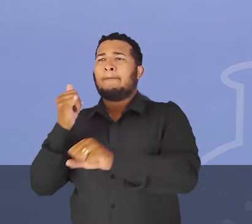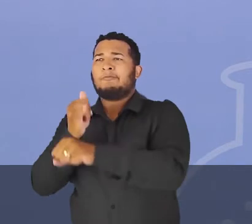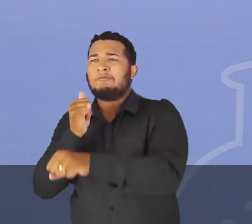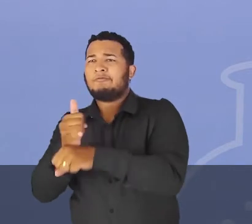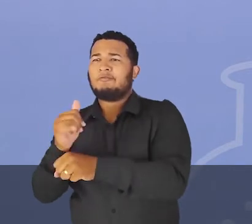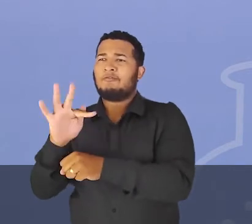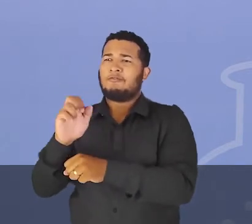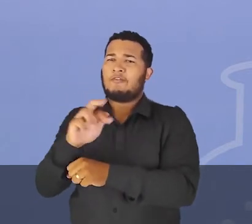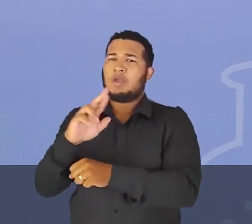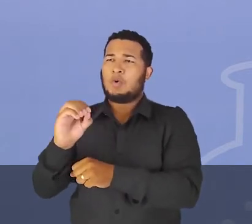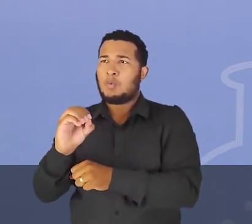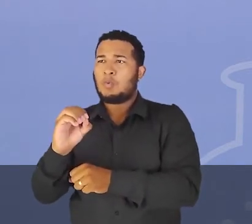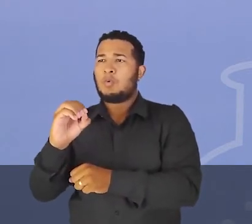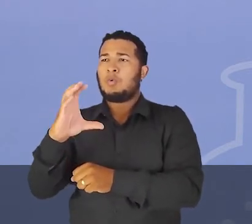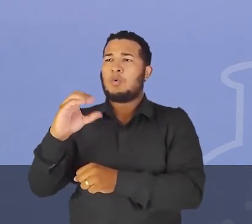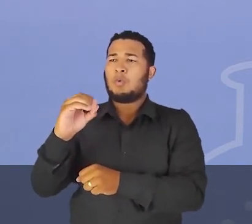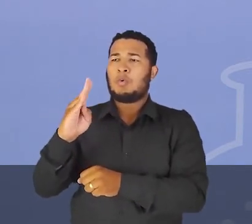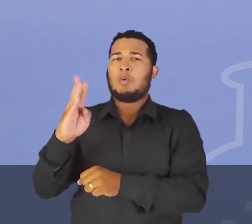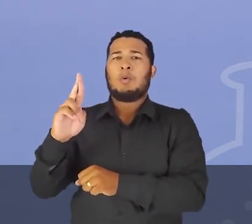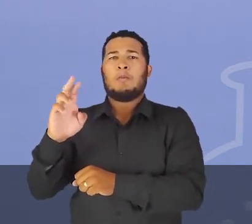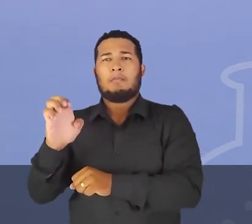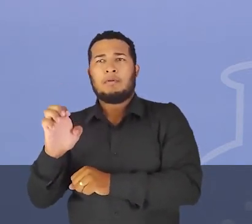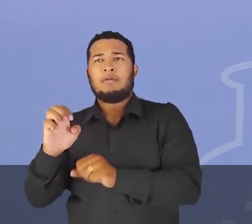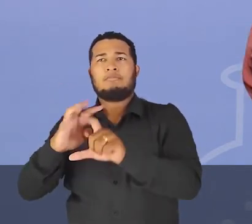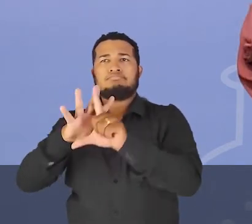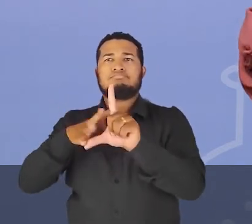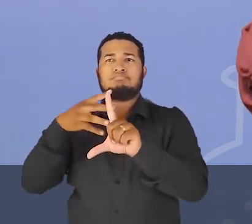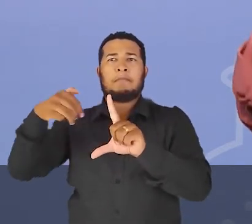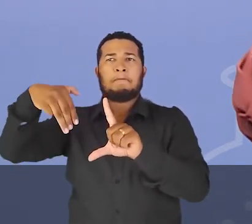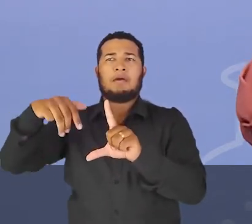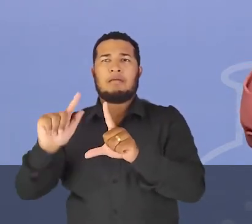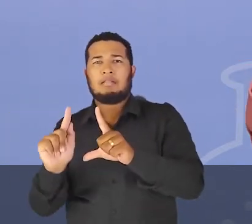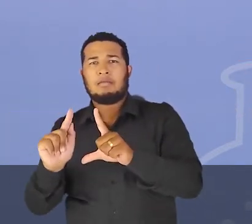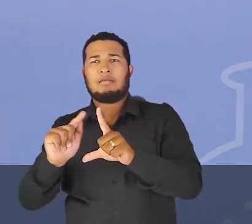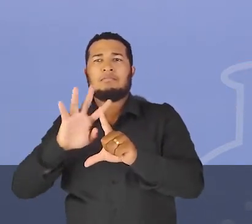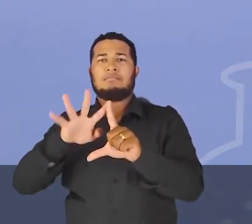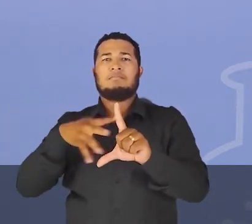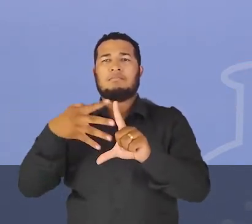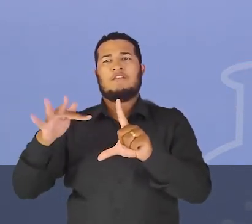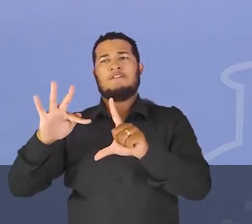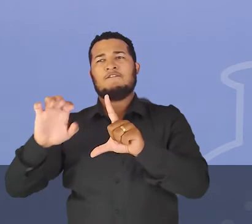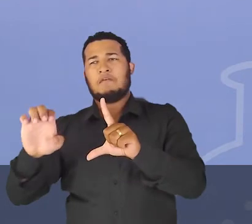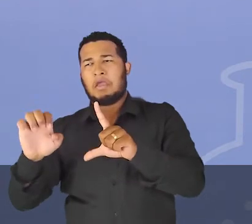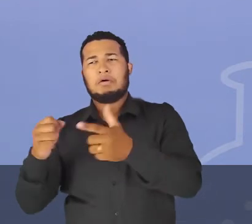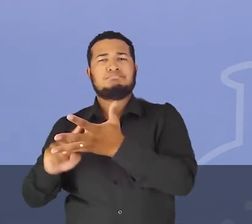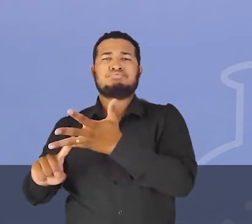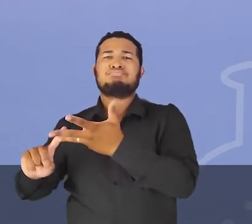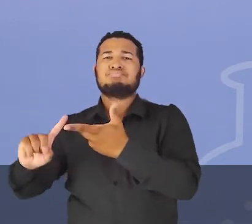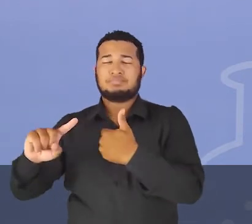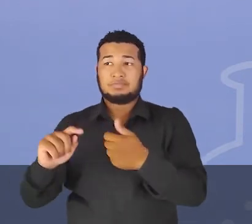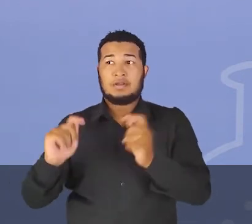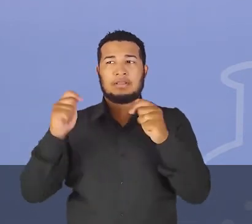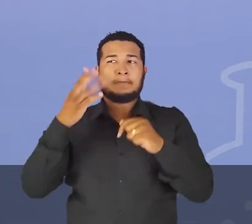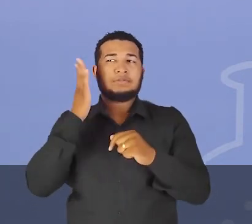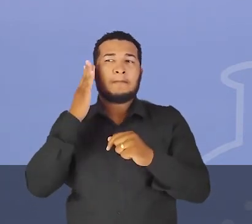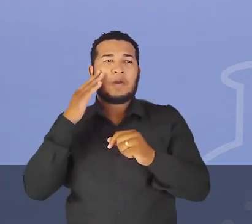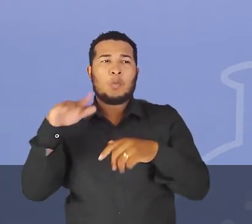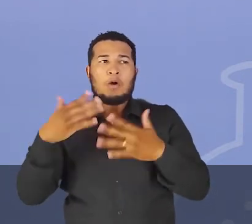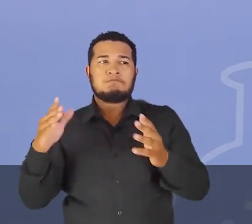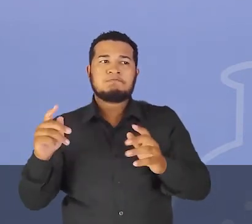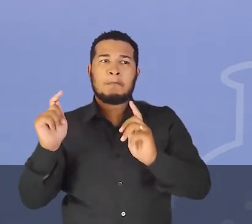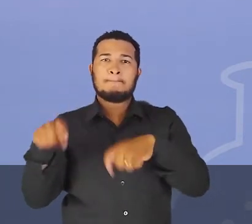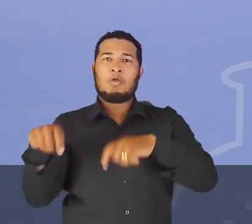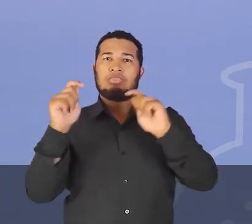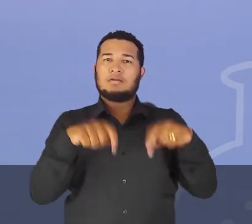cobre, zinco, magnésio, manganês, eu consigo fazer uma leitura e determinar qual é o potencial